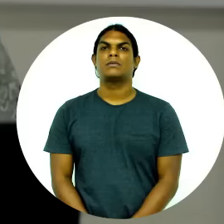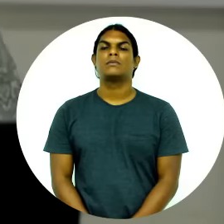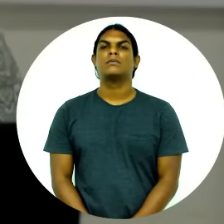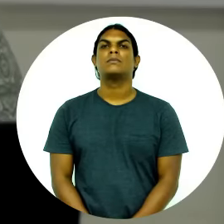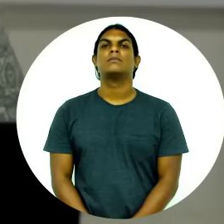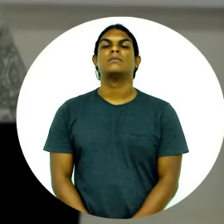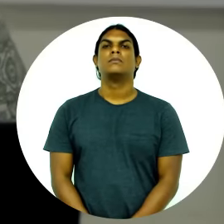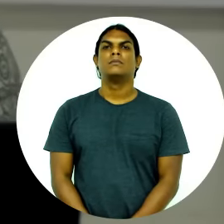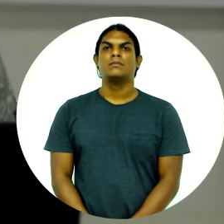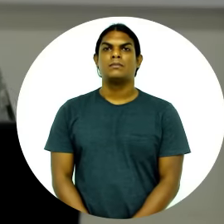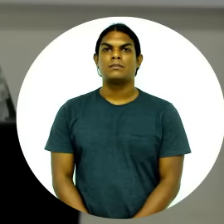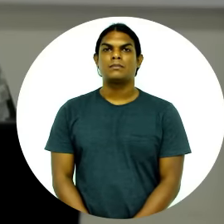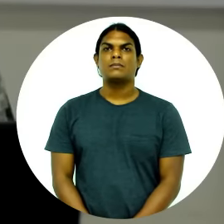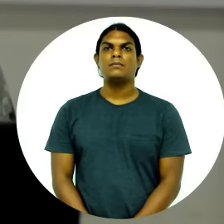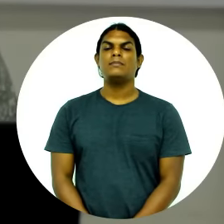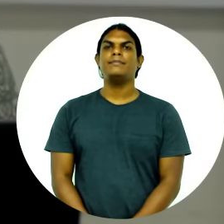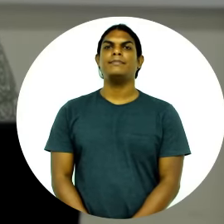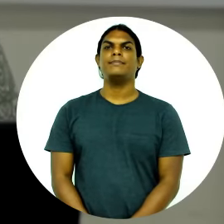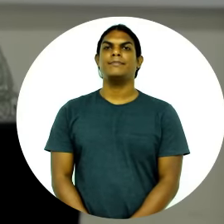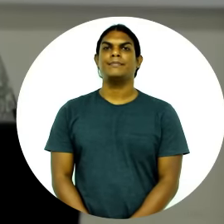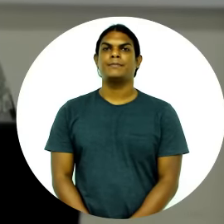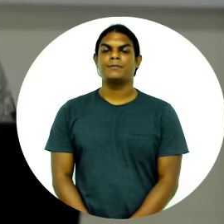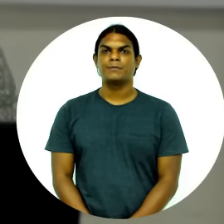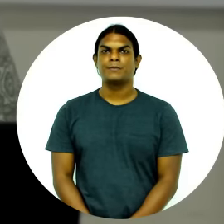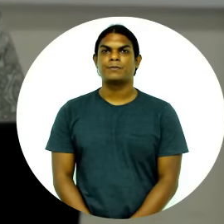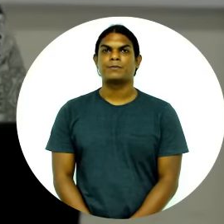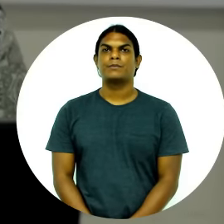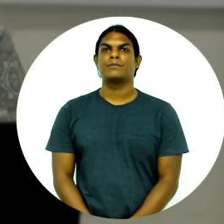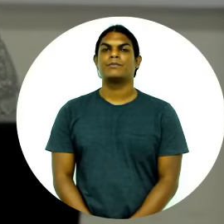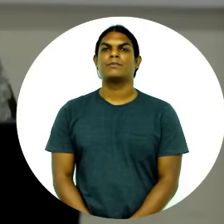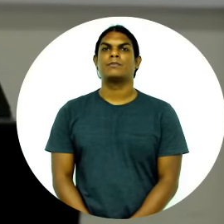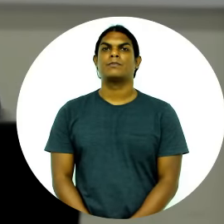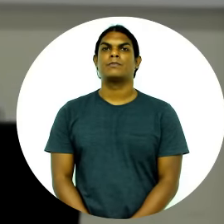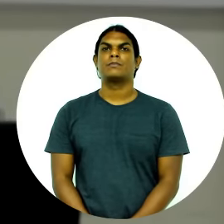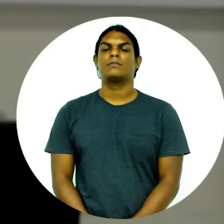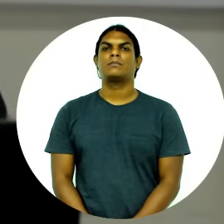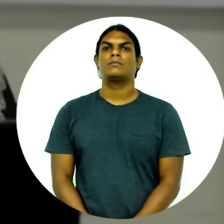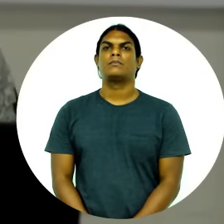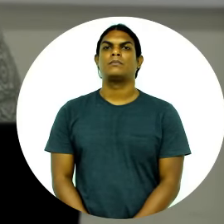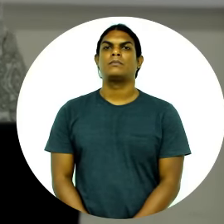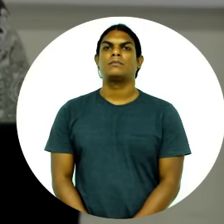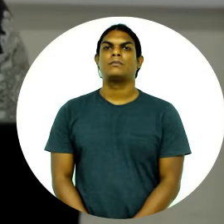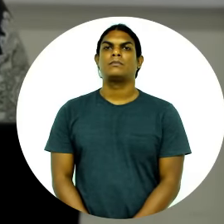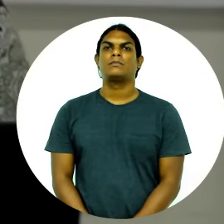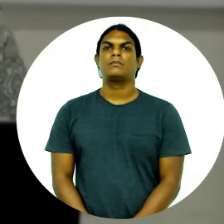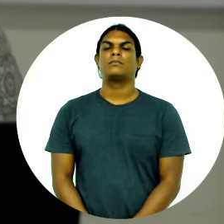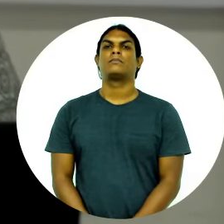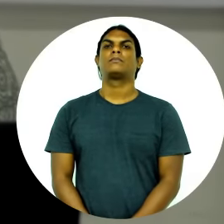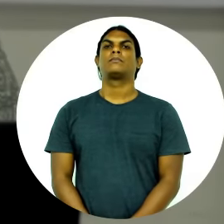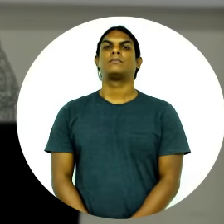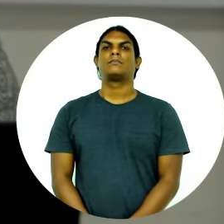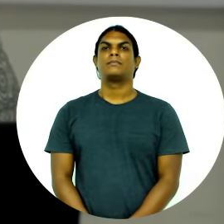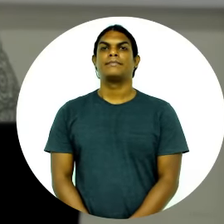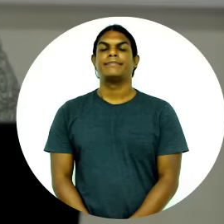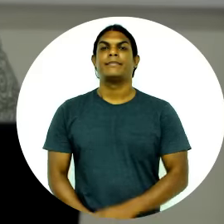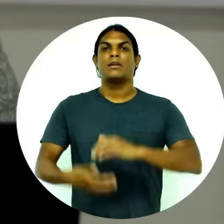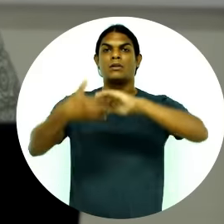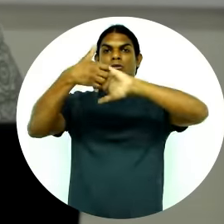interpessoal, e o avaliador vai escolher qual é a melhor frase que caracteriza o desempenho daquele colaborador.